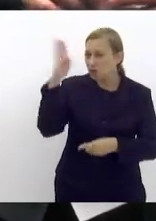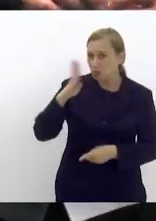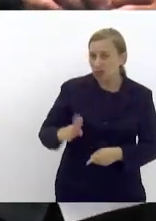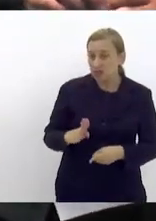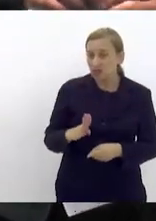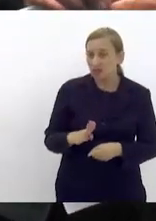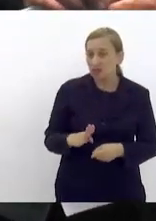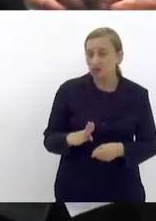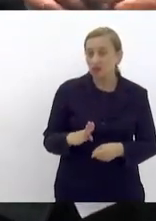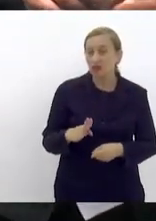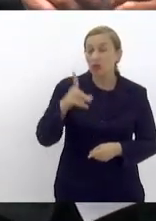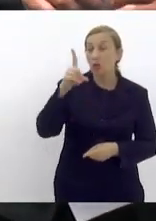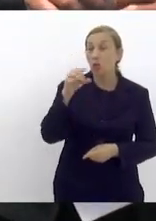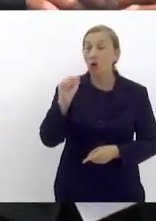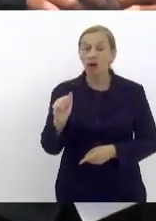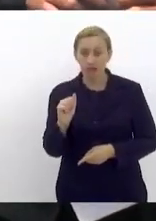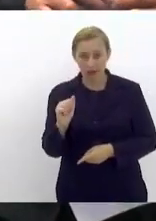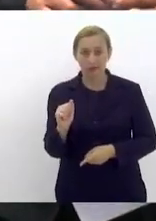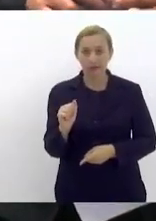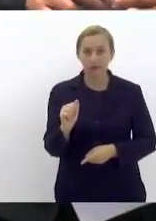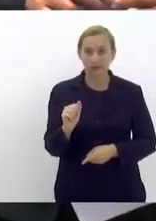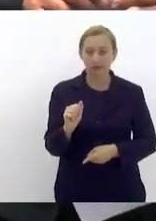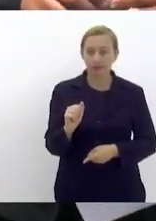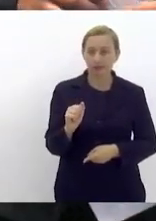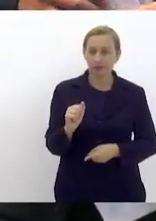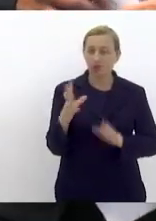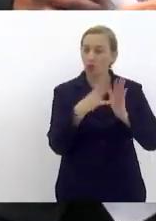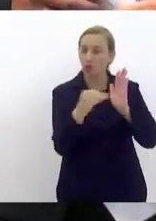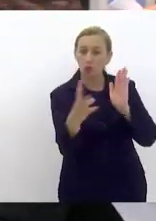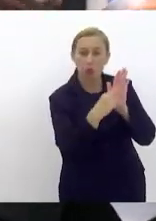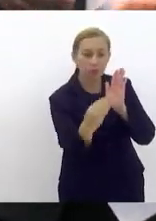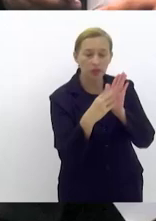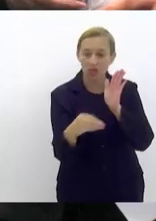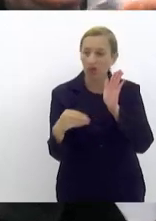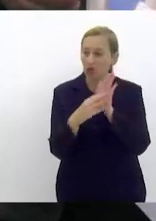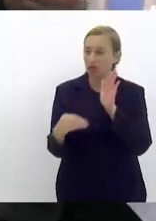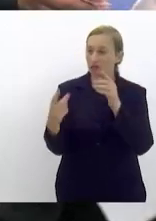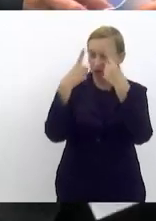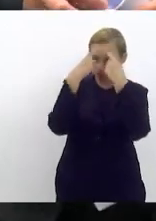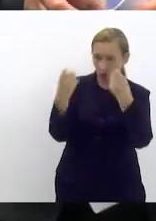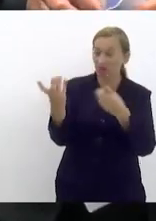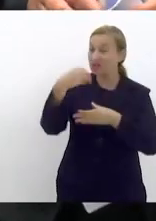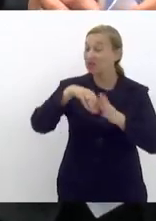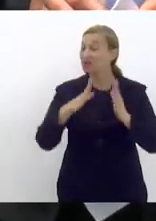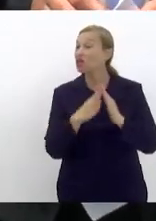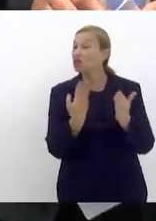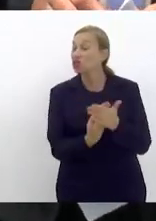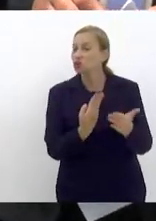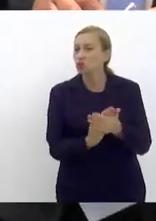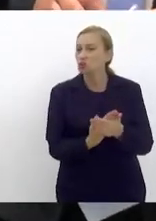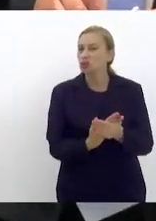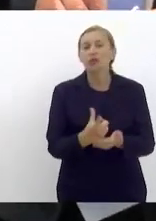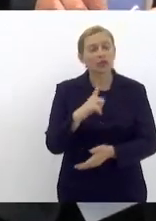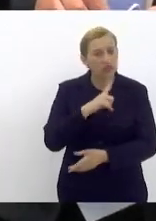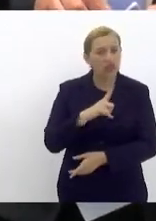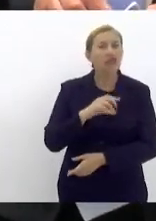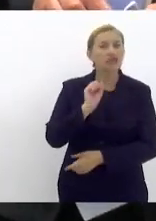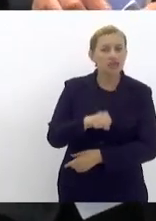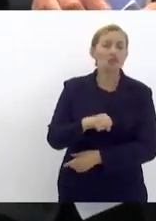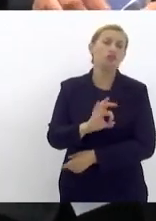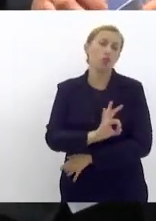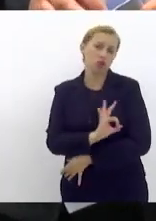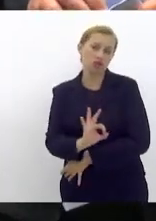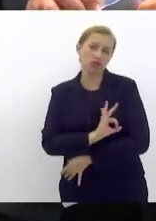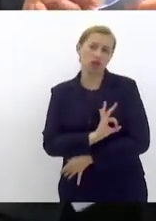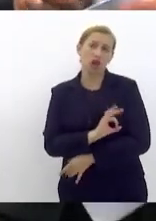virando modinha esses ataques nas escolas. Que tenhamos policiamento, sim,